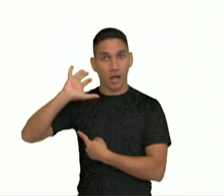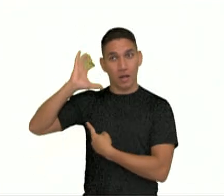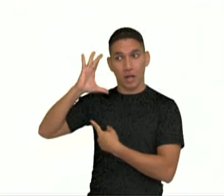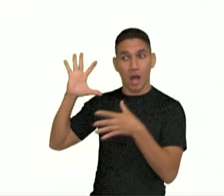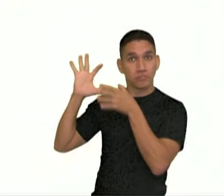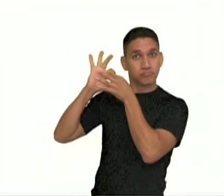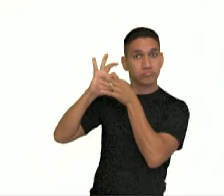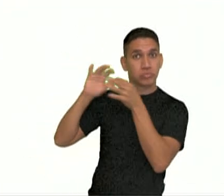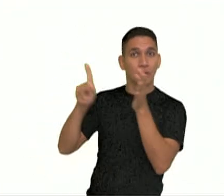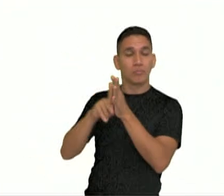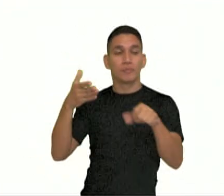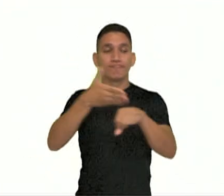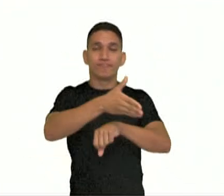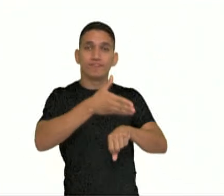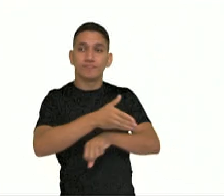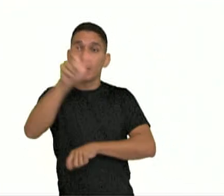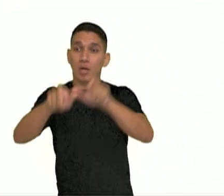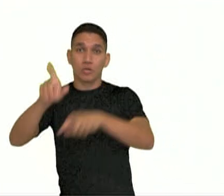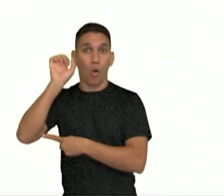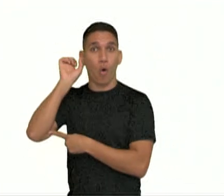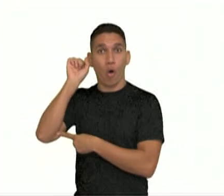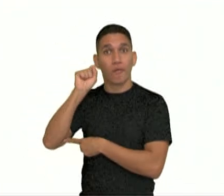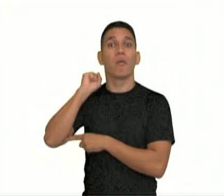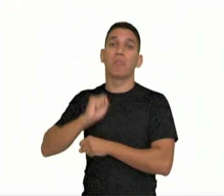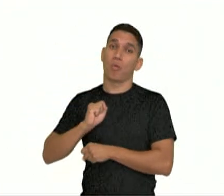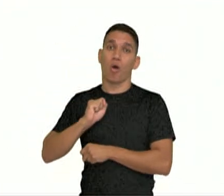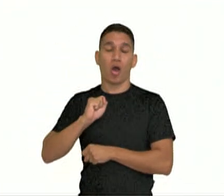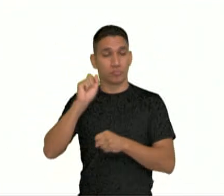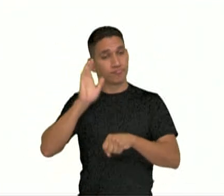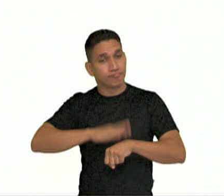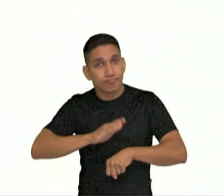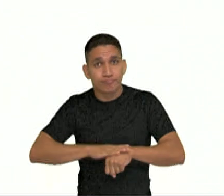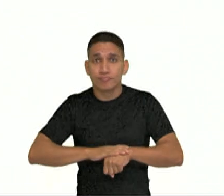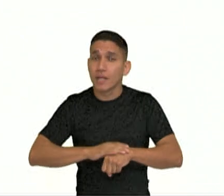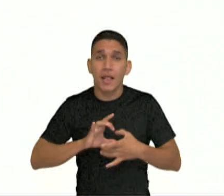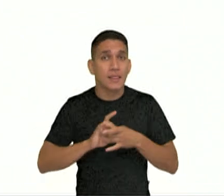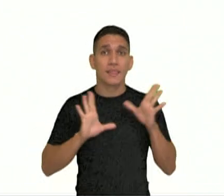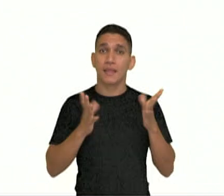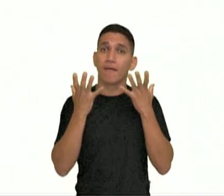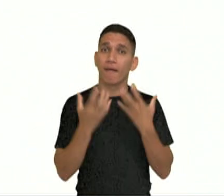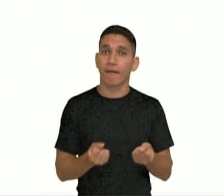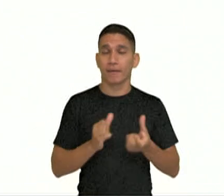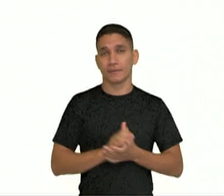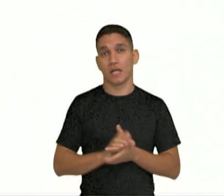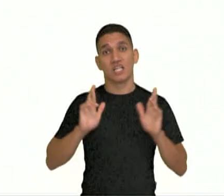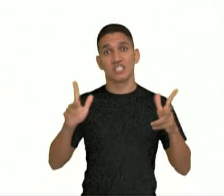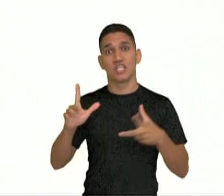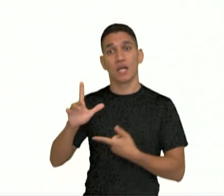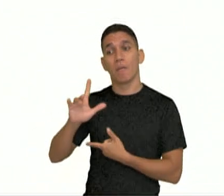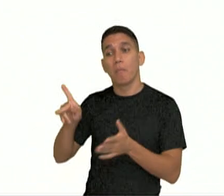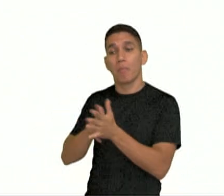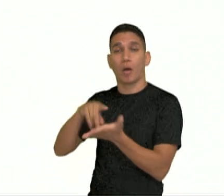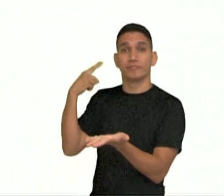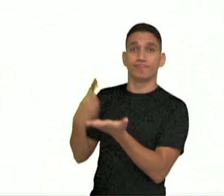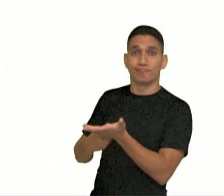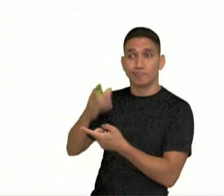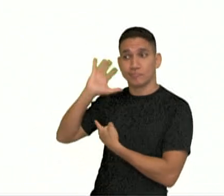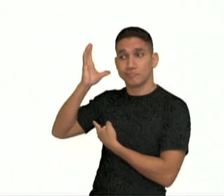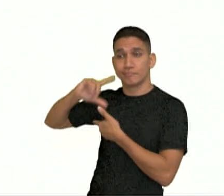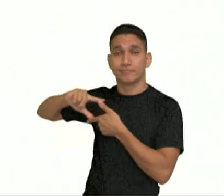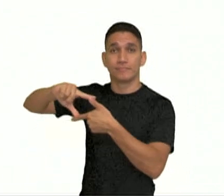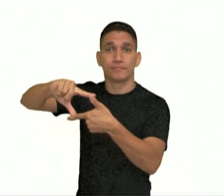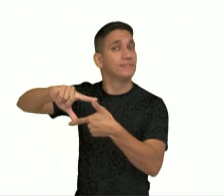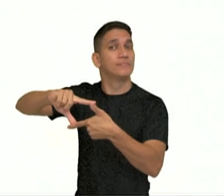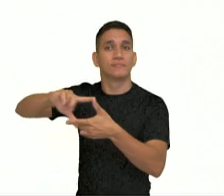sobre demanda e o ouvinte pode escutá-los na hora que quiser, ao contrário dos programas de rádio